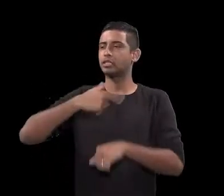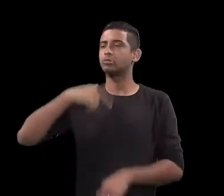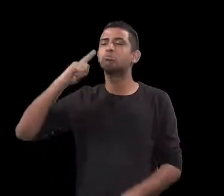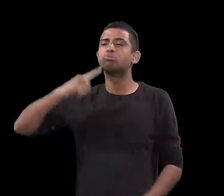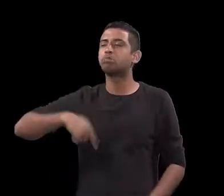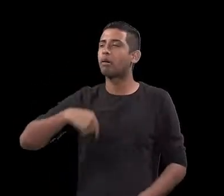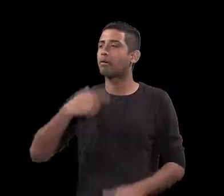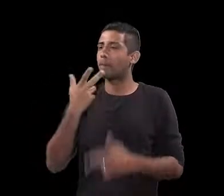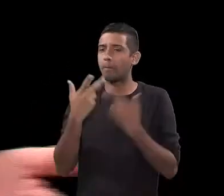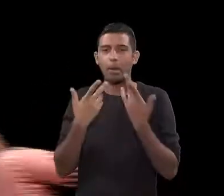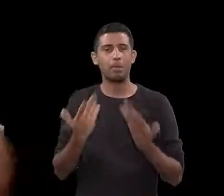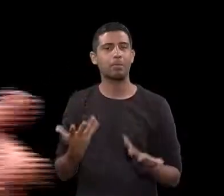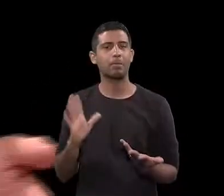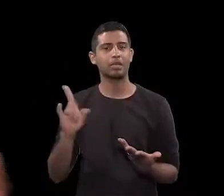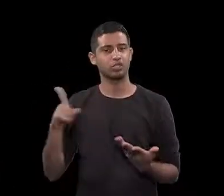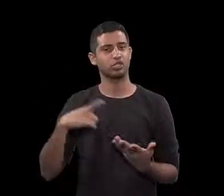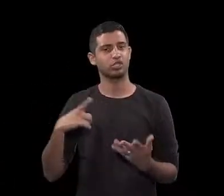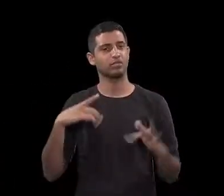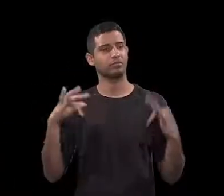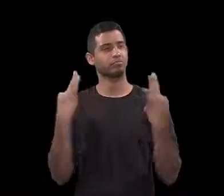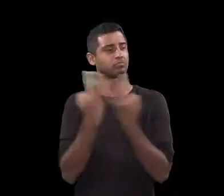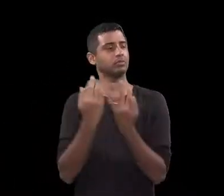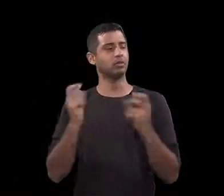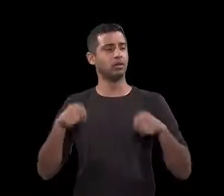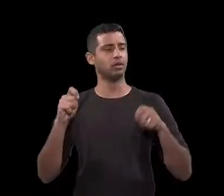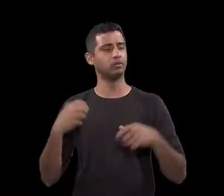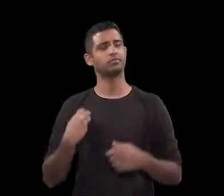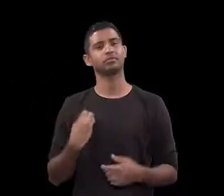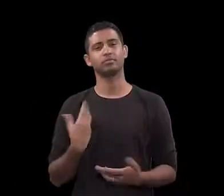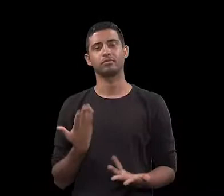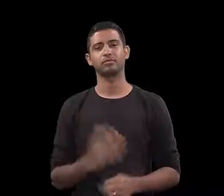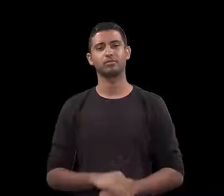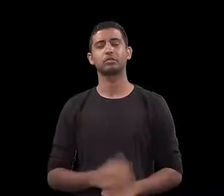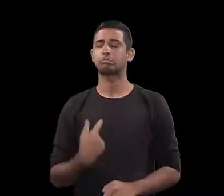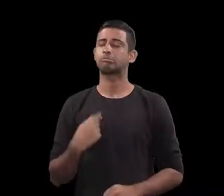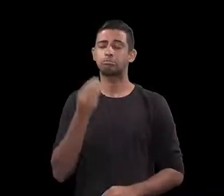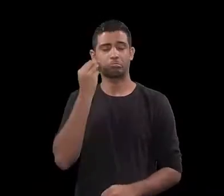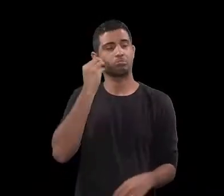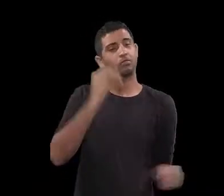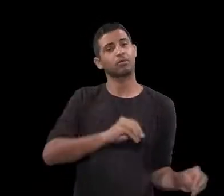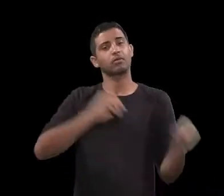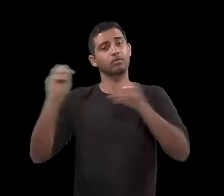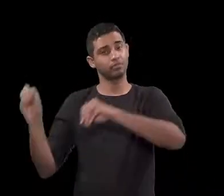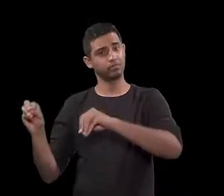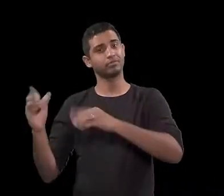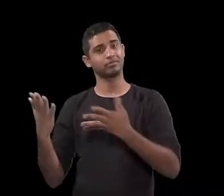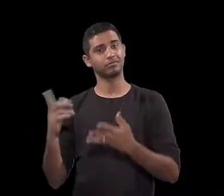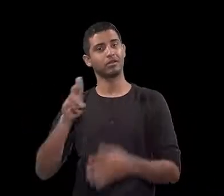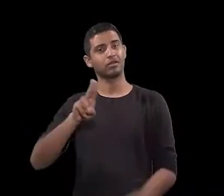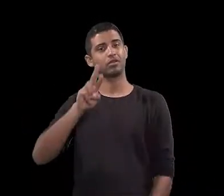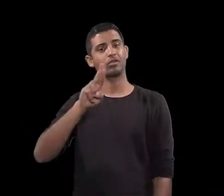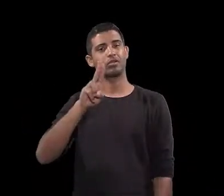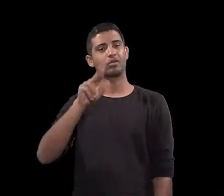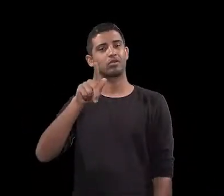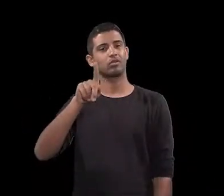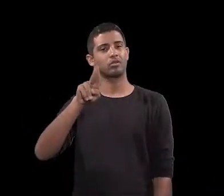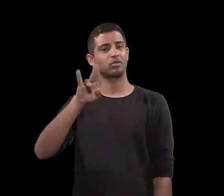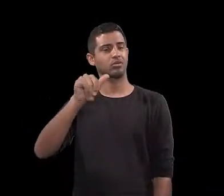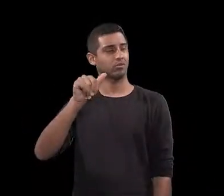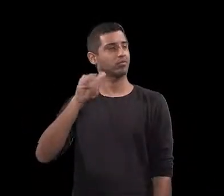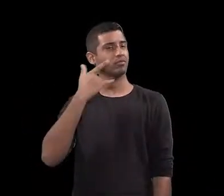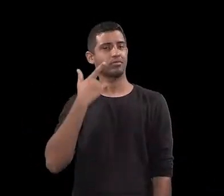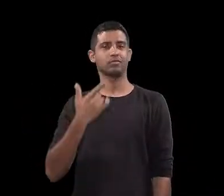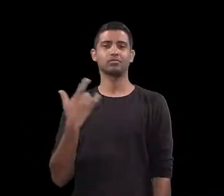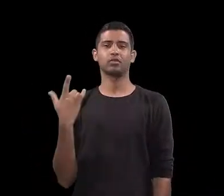um país que eles falavam, aí tinha uma família que você pode viver, então eu falei, bom, vamos conhecer o Uruguai. E assim, passei um